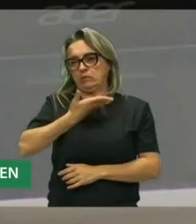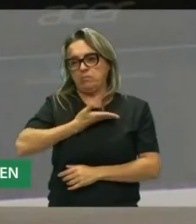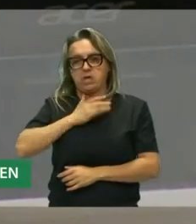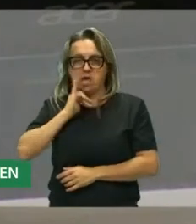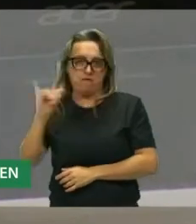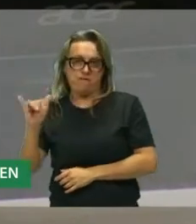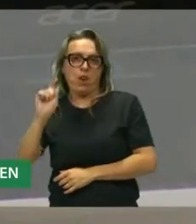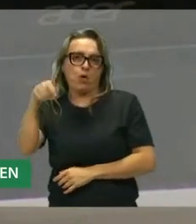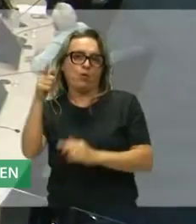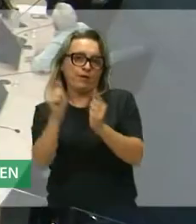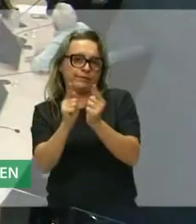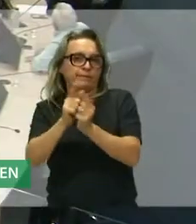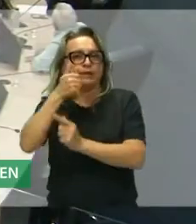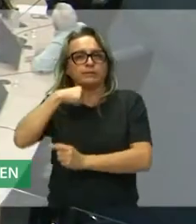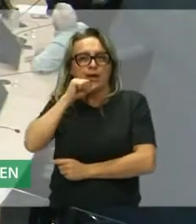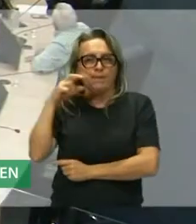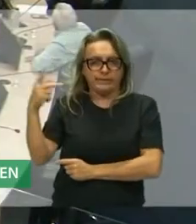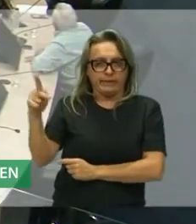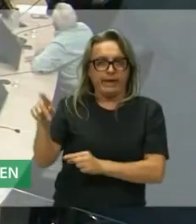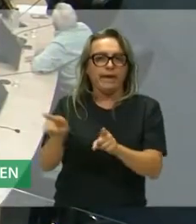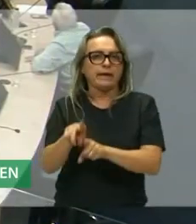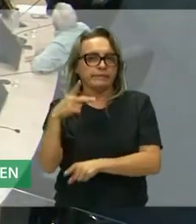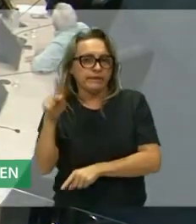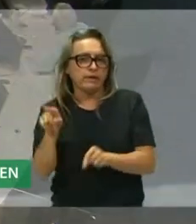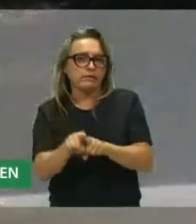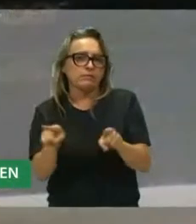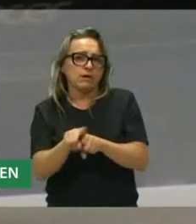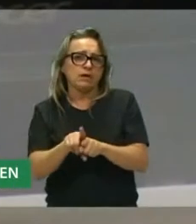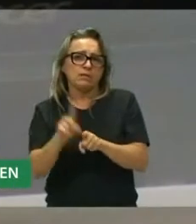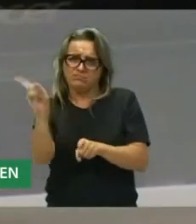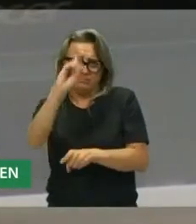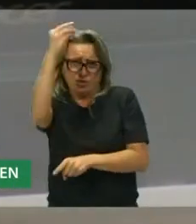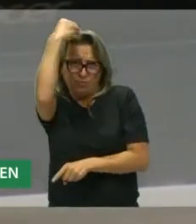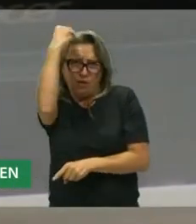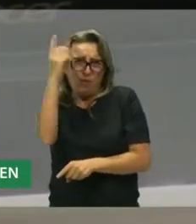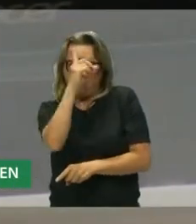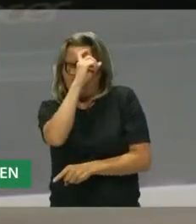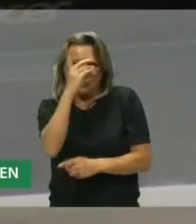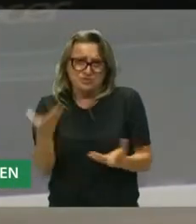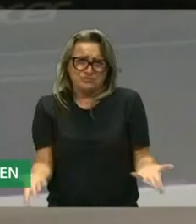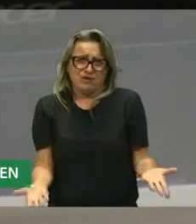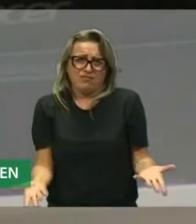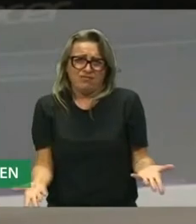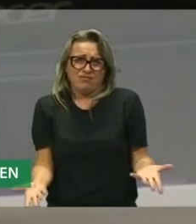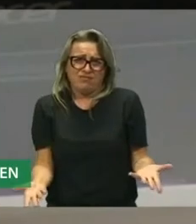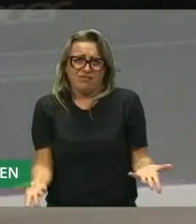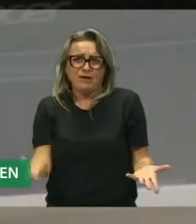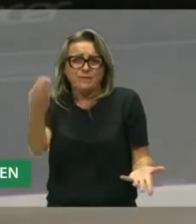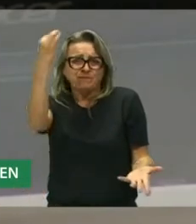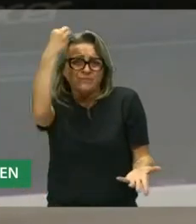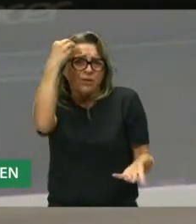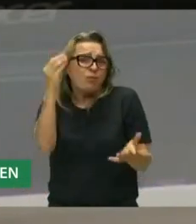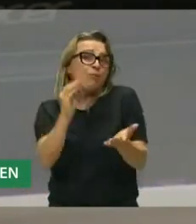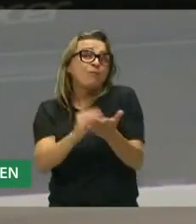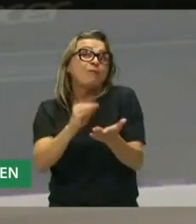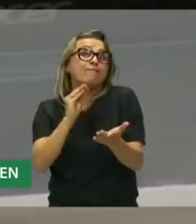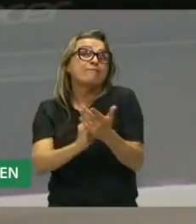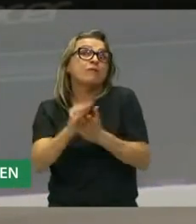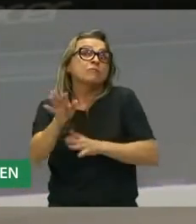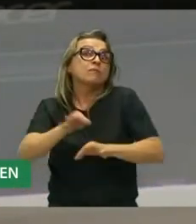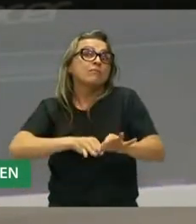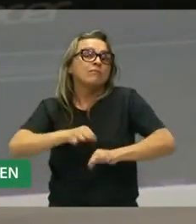mãe dele, dele próprio, isso não é culpa do Marieta. Isso é culpa de falta de